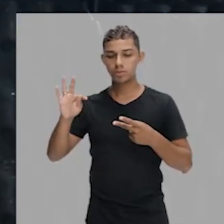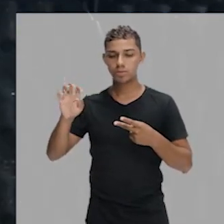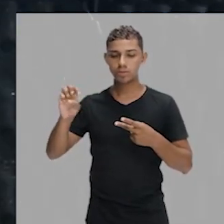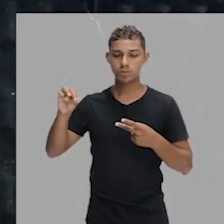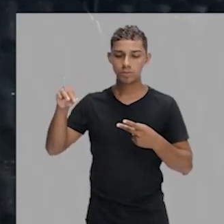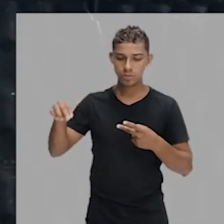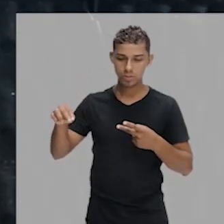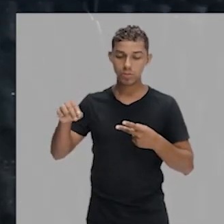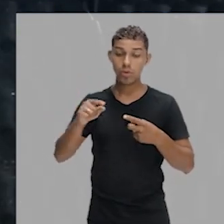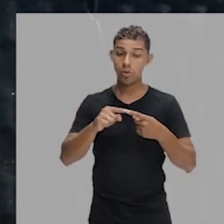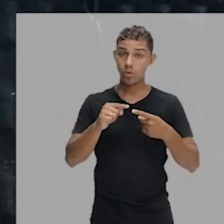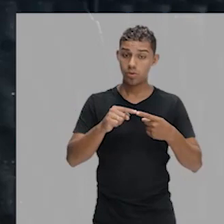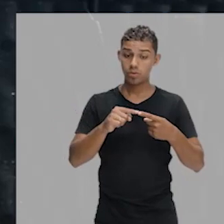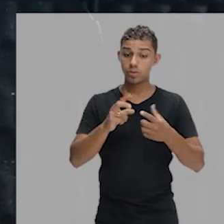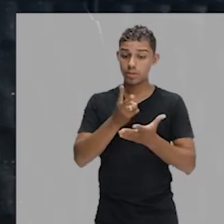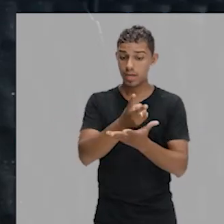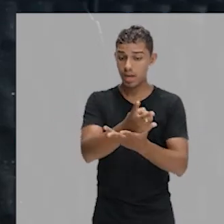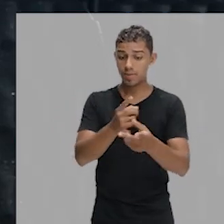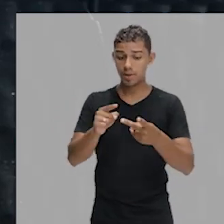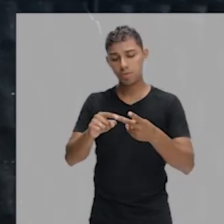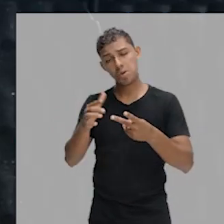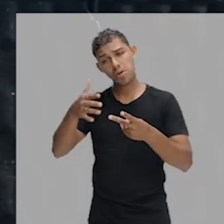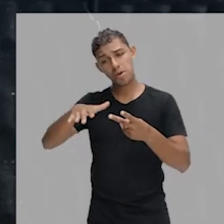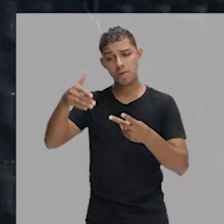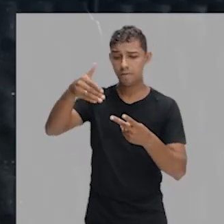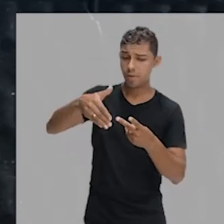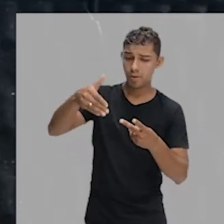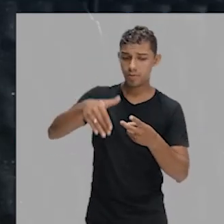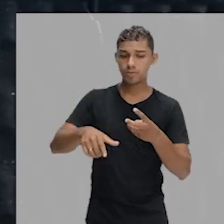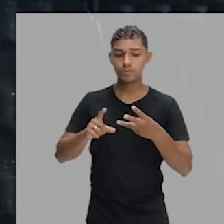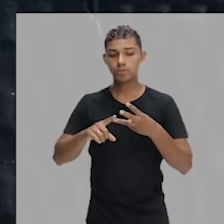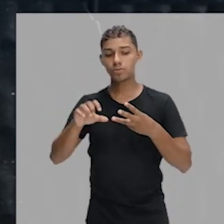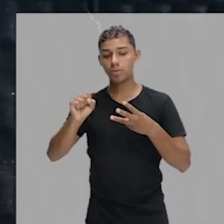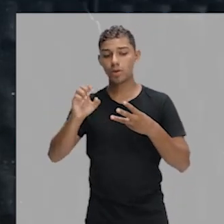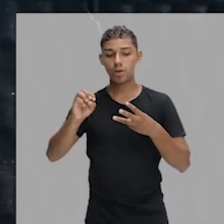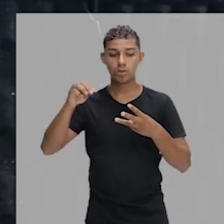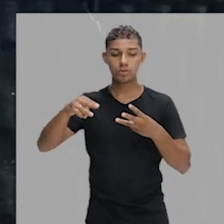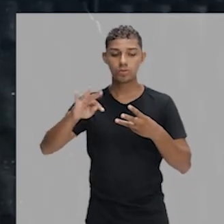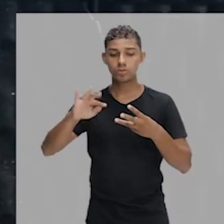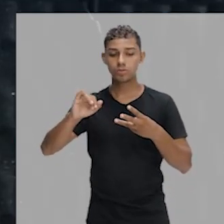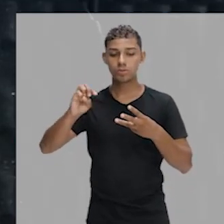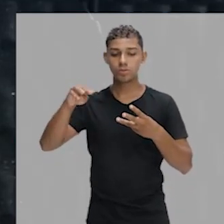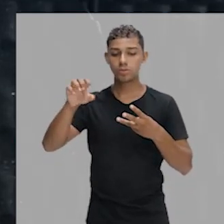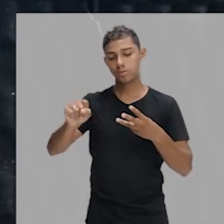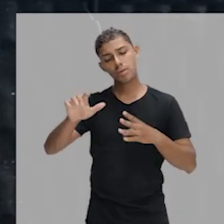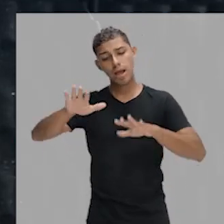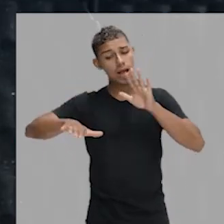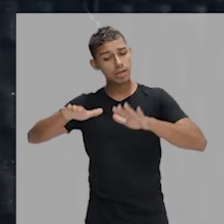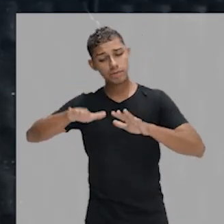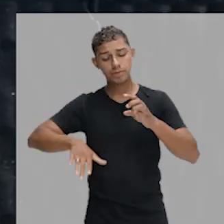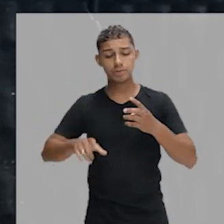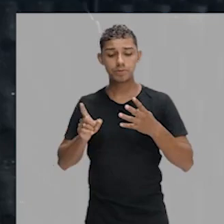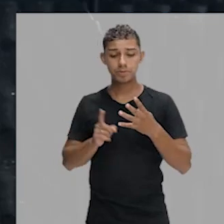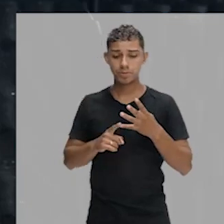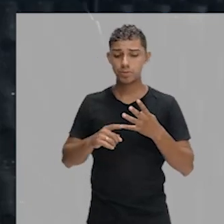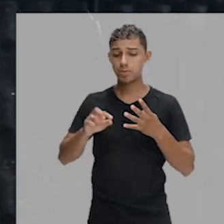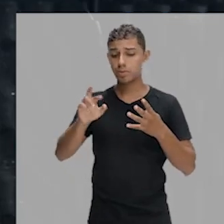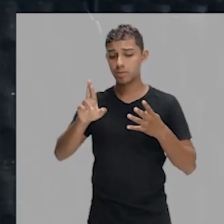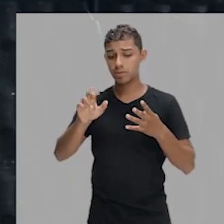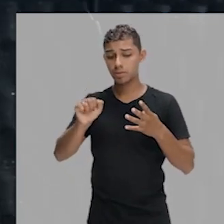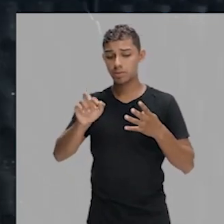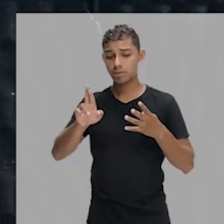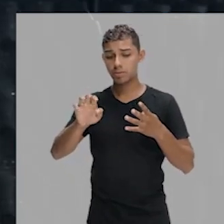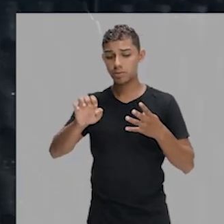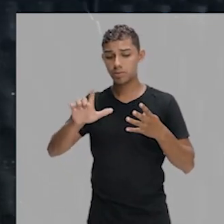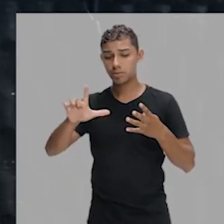ou frequente. Sometimes, às vezes. Rarely ou seldom, raramente, algo